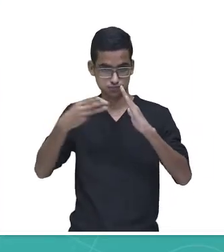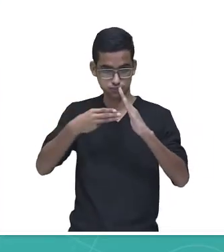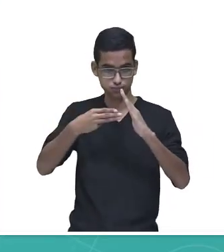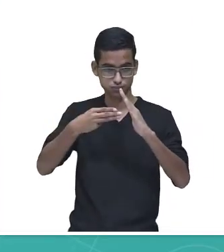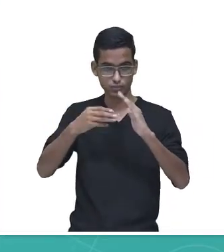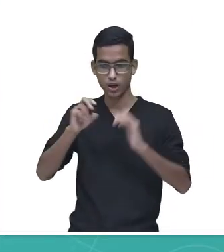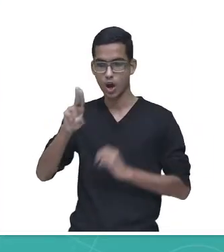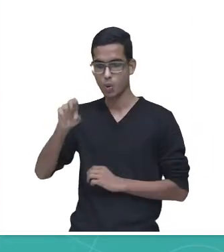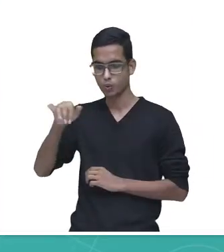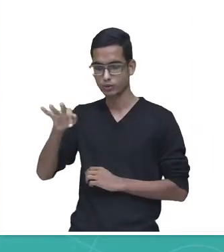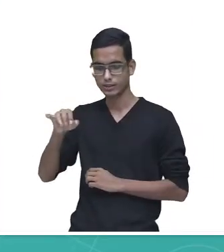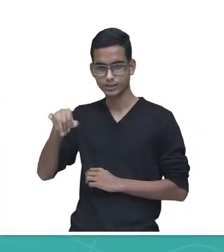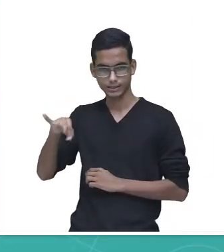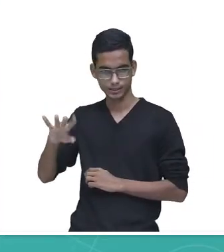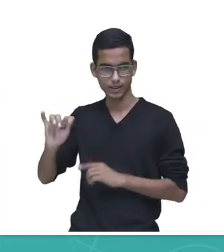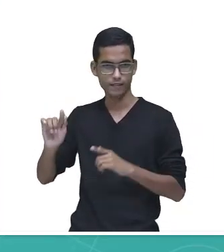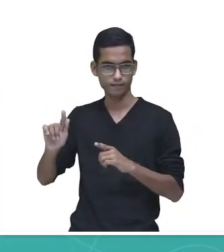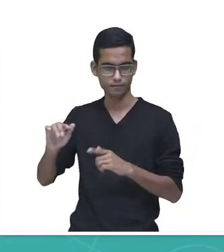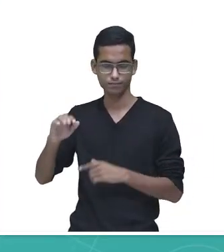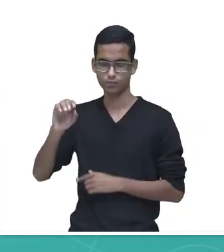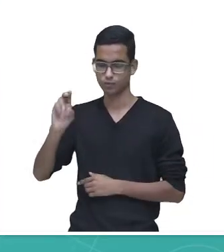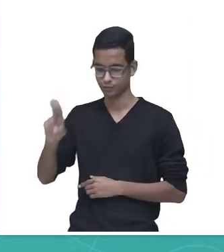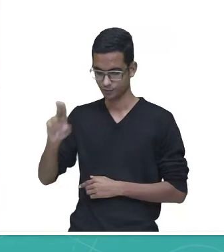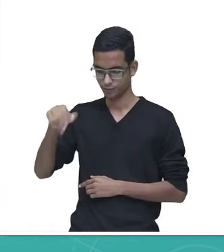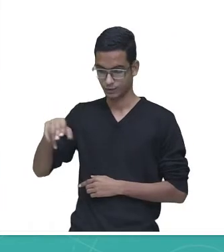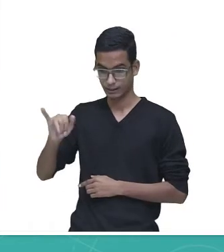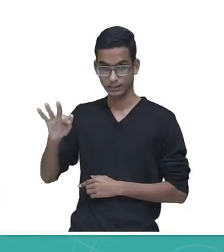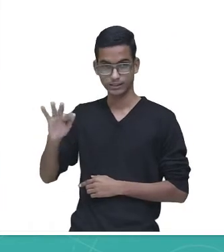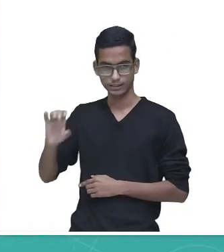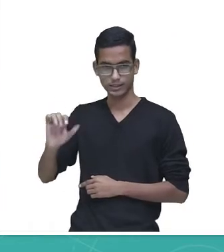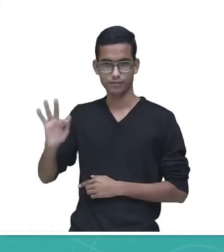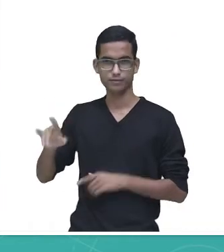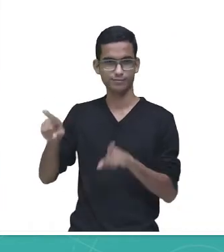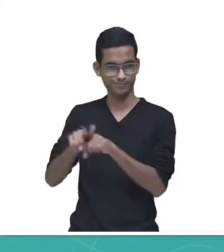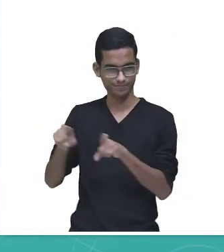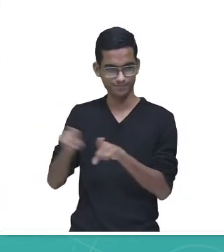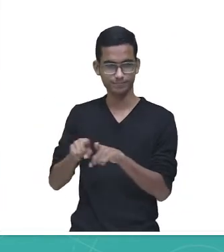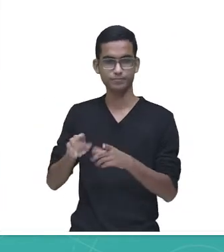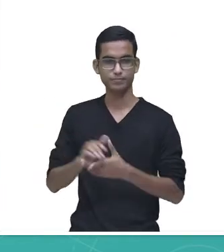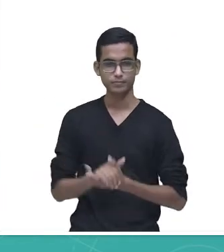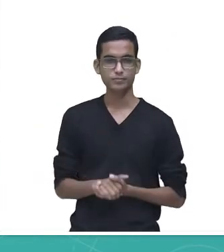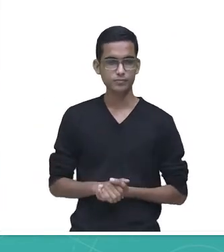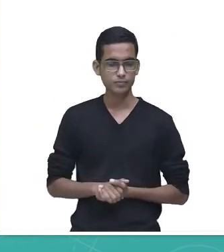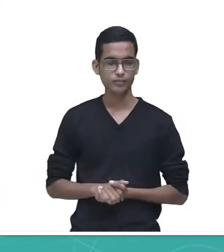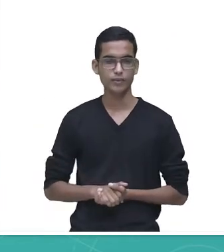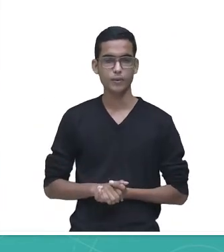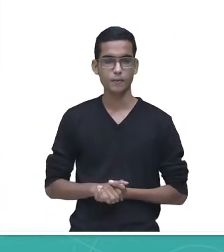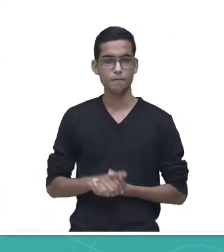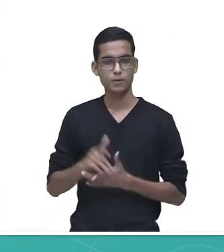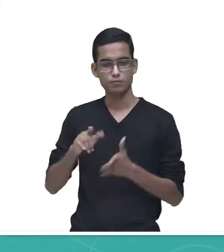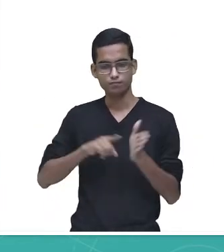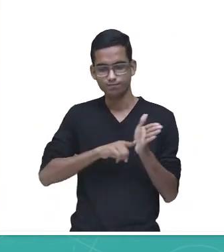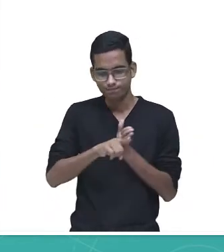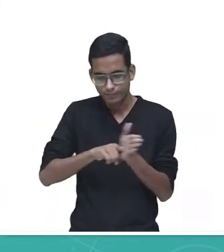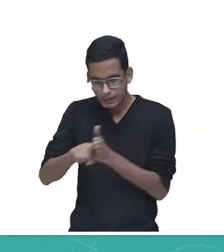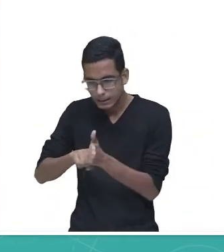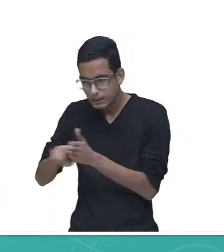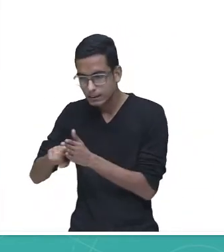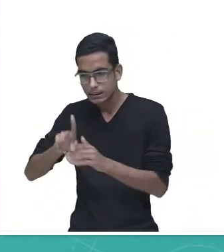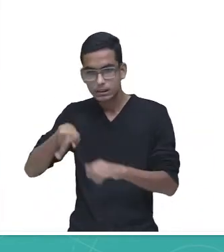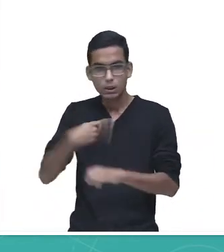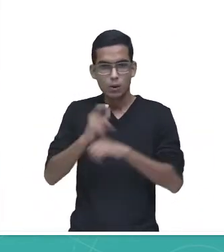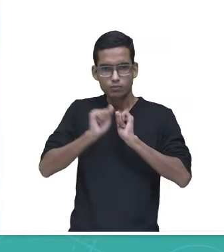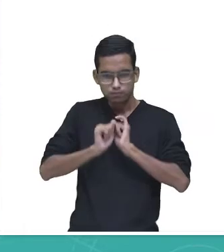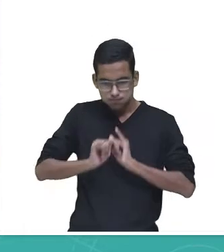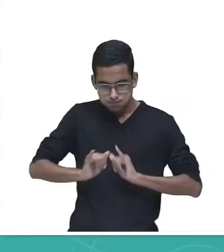organismos internacionais que fazem essa pesquisa e estatística e divulgam para o mundo todo. Assim a gente sabe